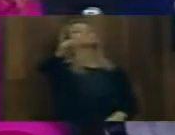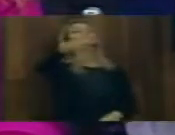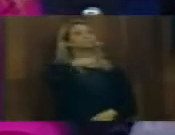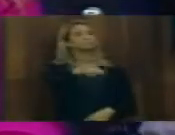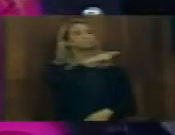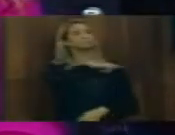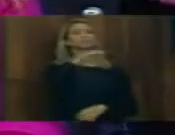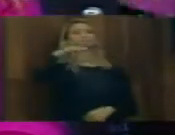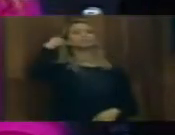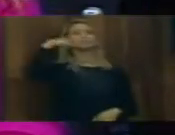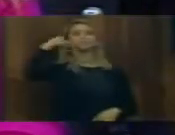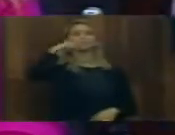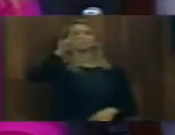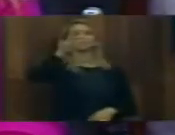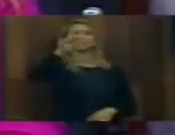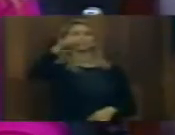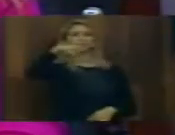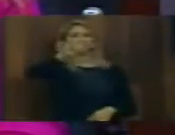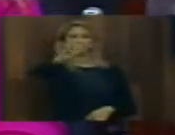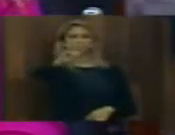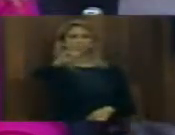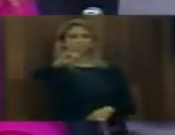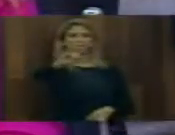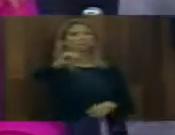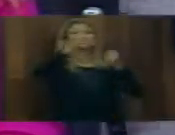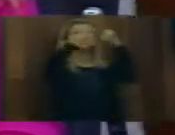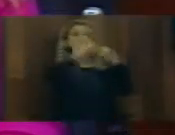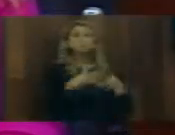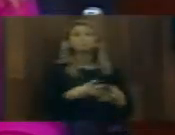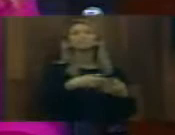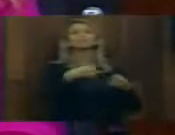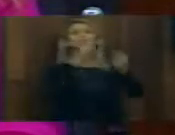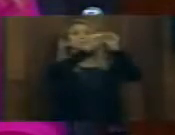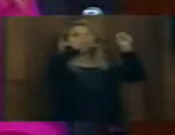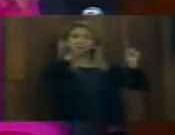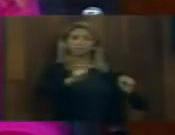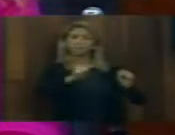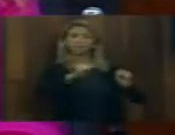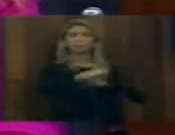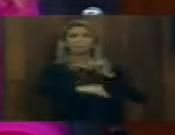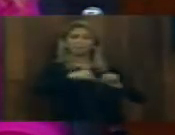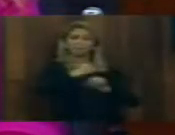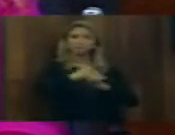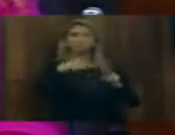autoria do vereador Vanderlei Rodrigues Bento Neto, que institui o sistema online de